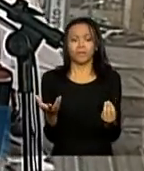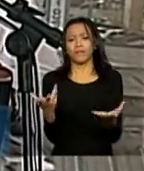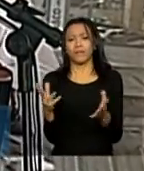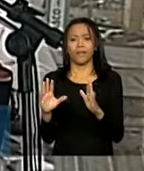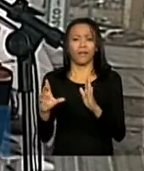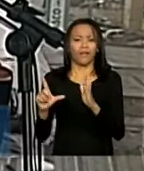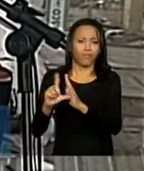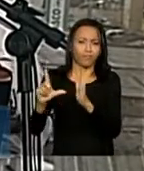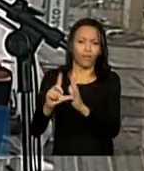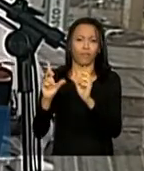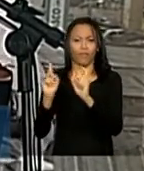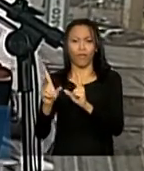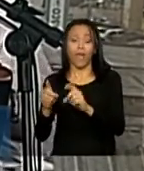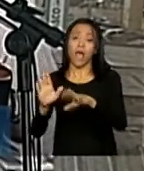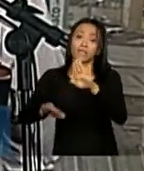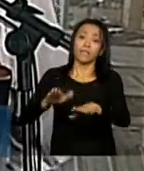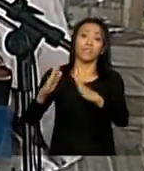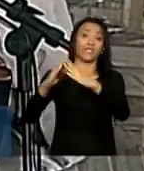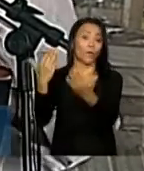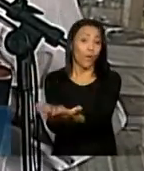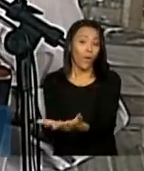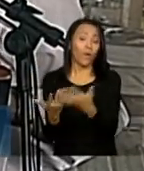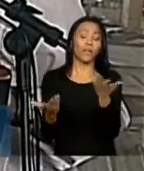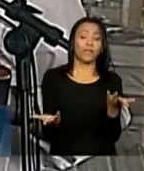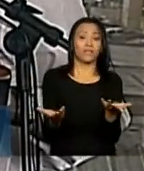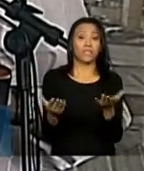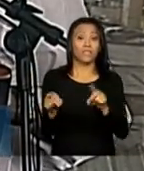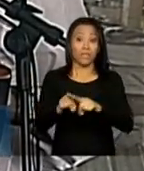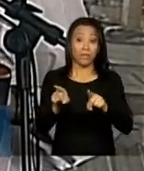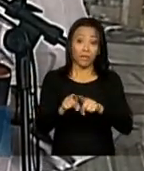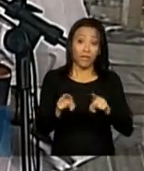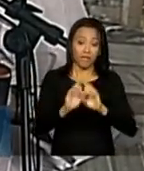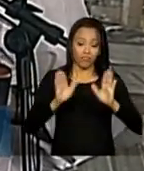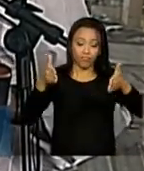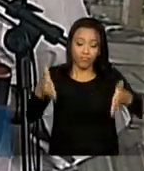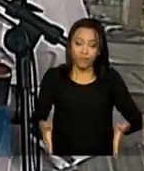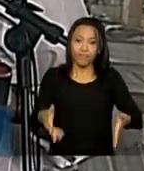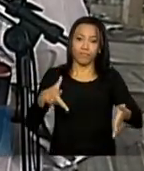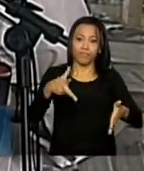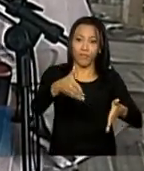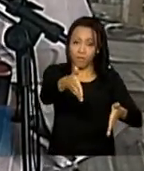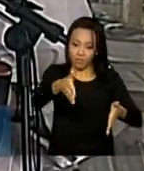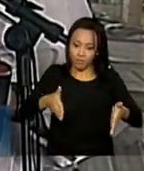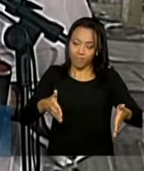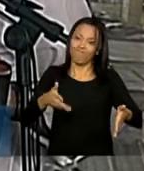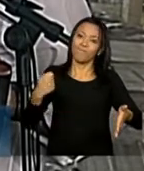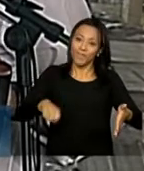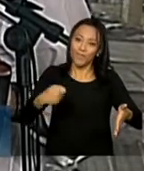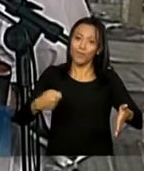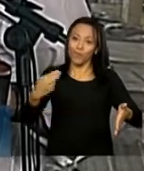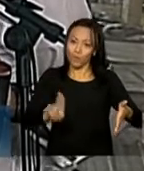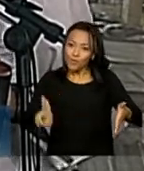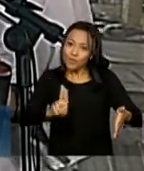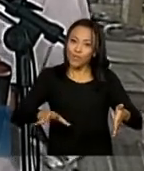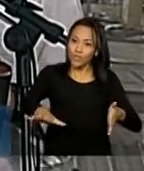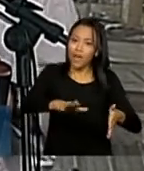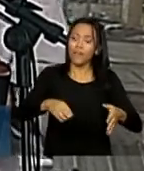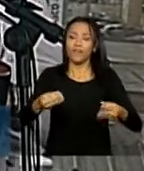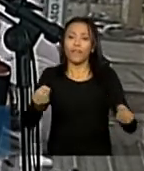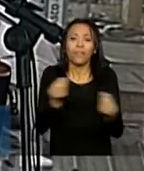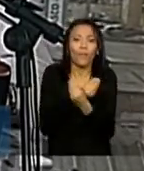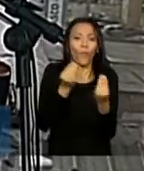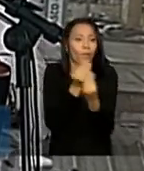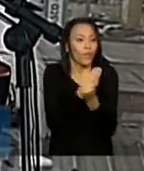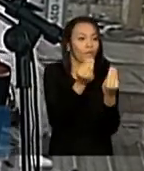comerciais, às vezes escola, um pedaço do cemitério e também um templo que a gente teve que negociar para